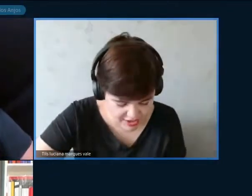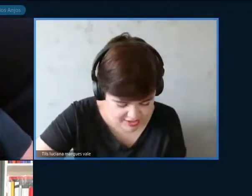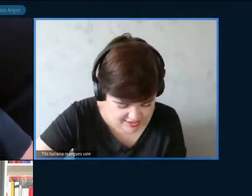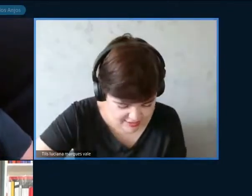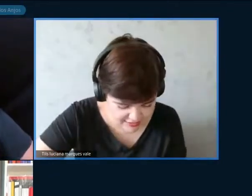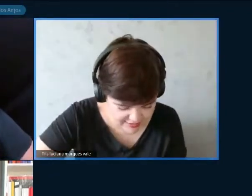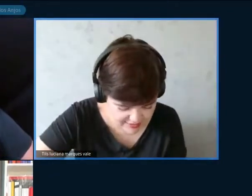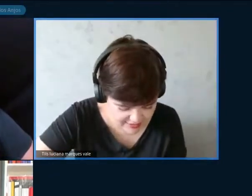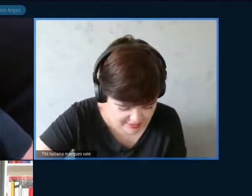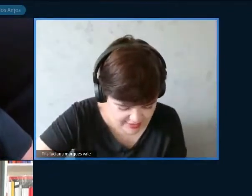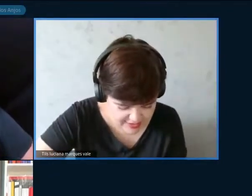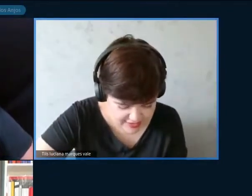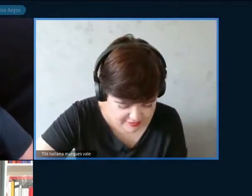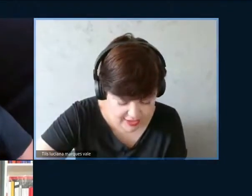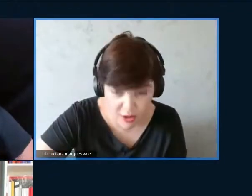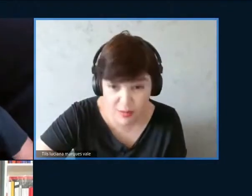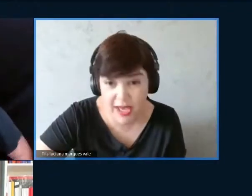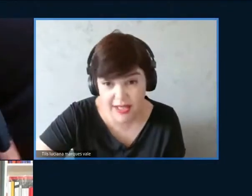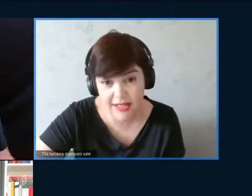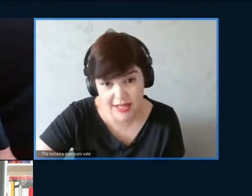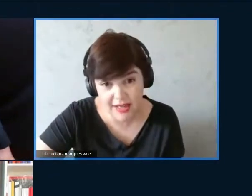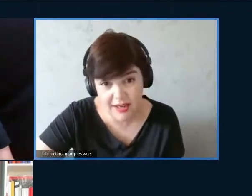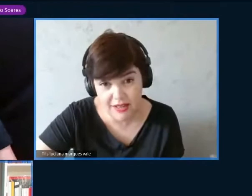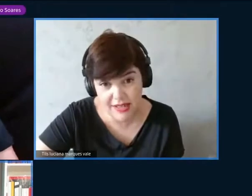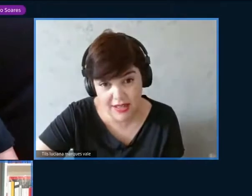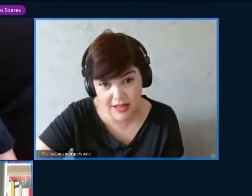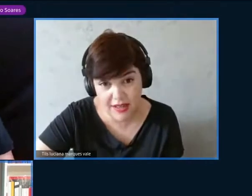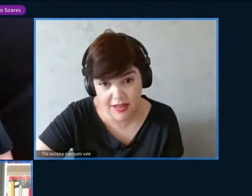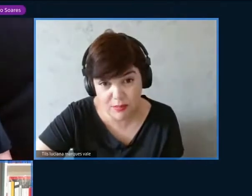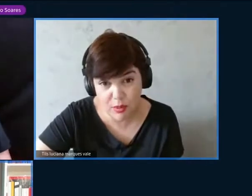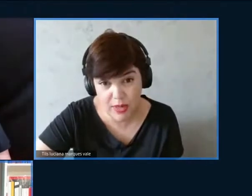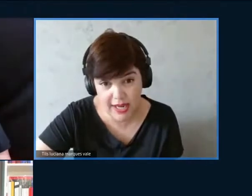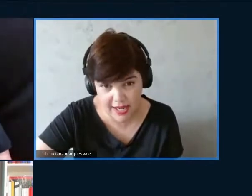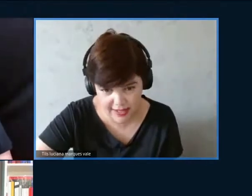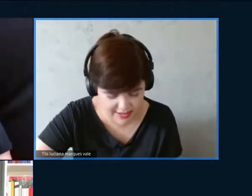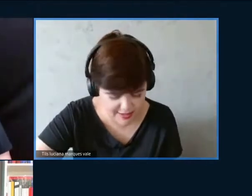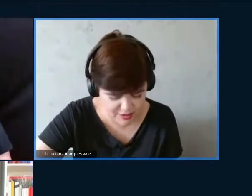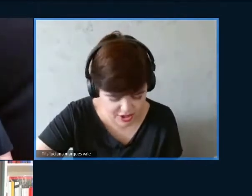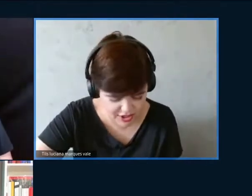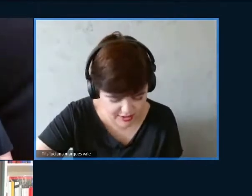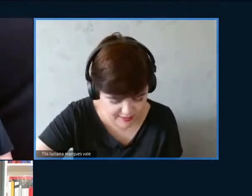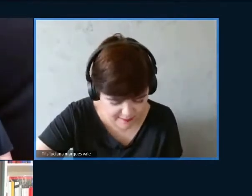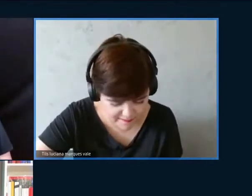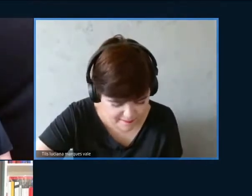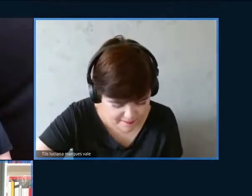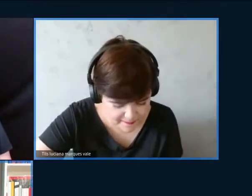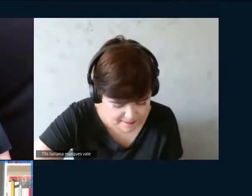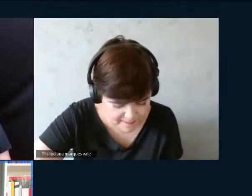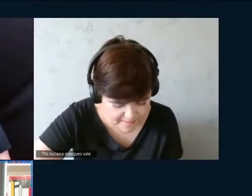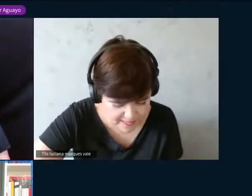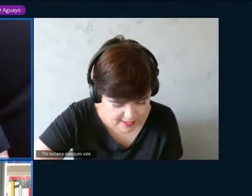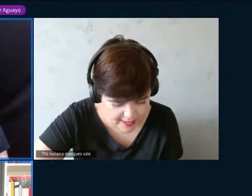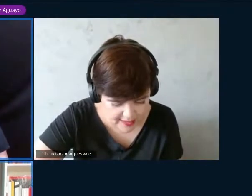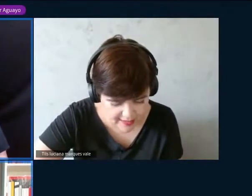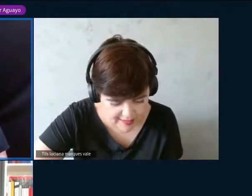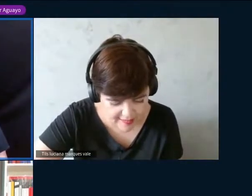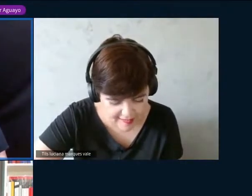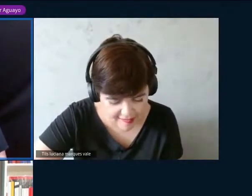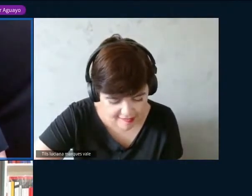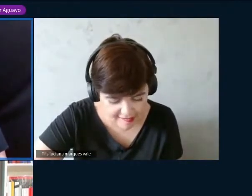Não é de mitidez, não. Bem, não, porque ainda você tem que publicar ainda essa bexiga.